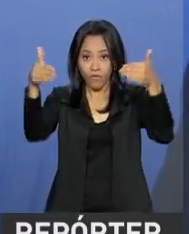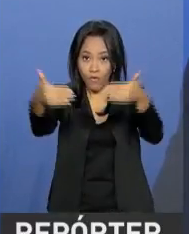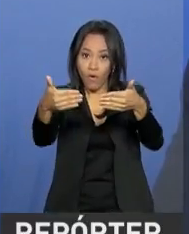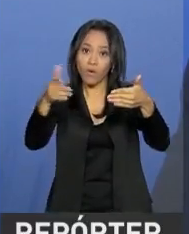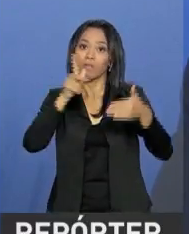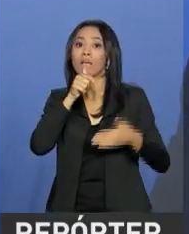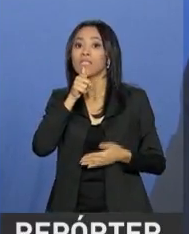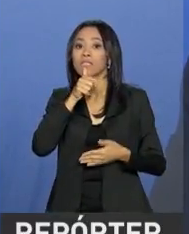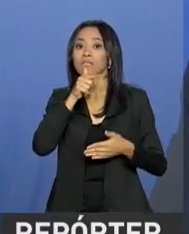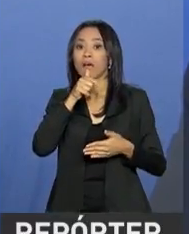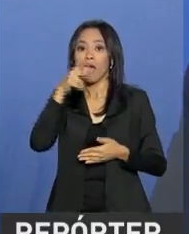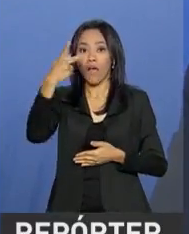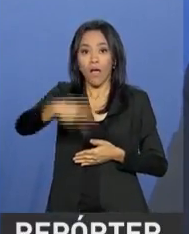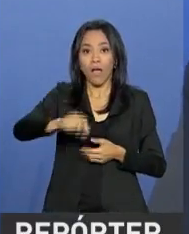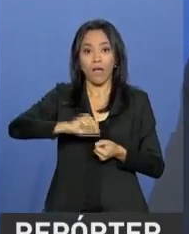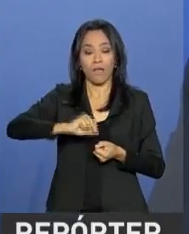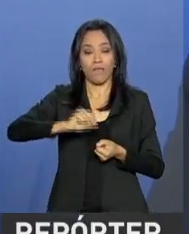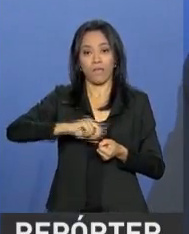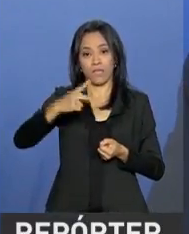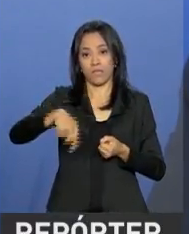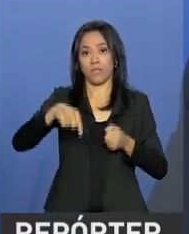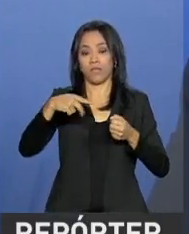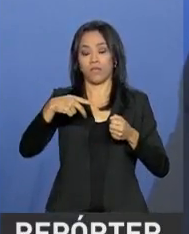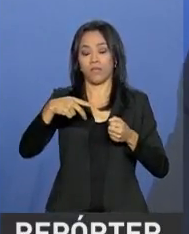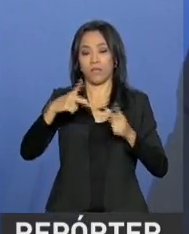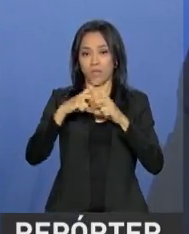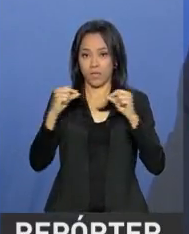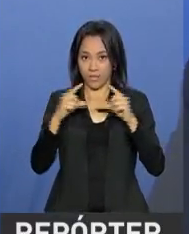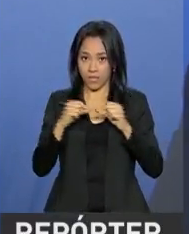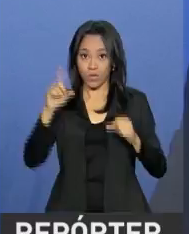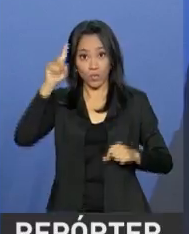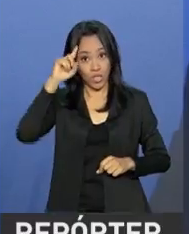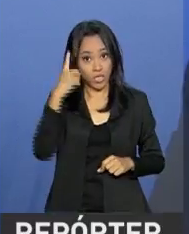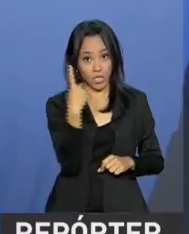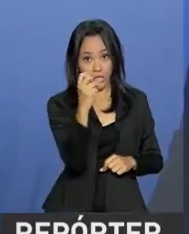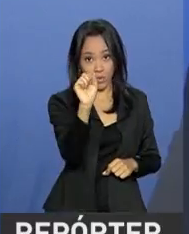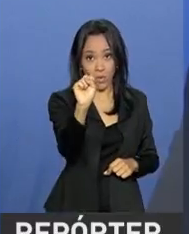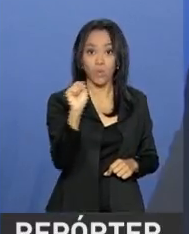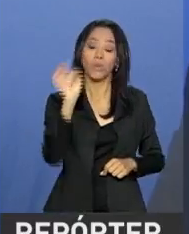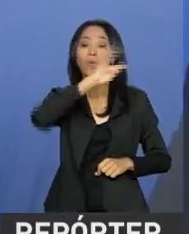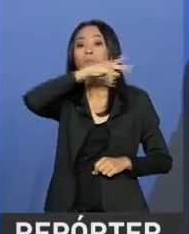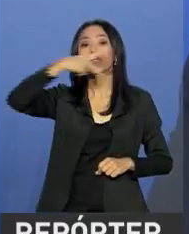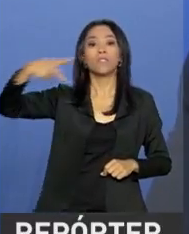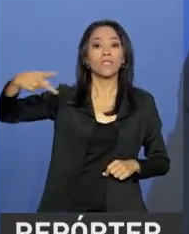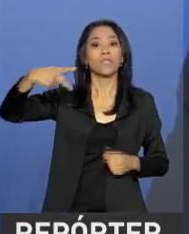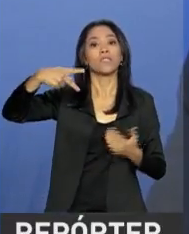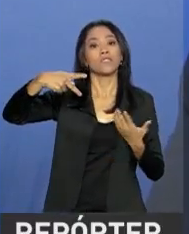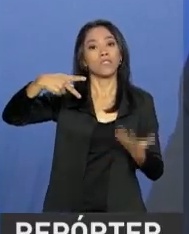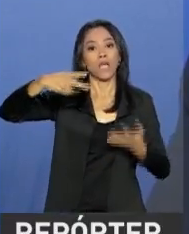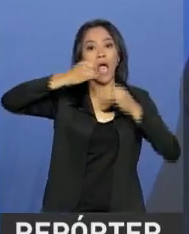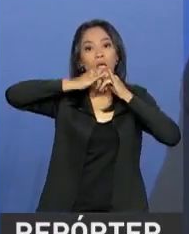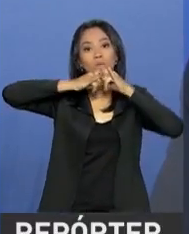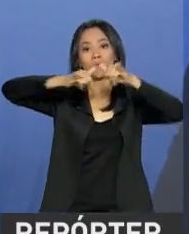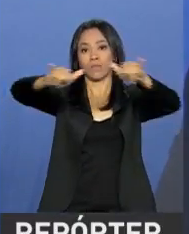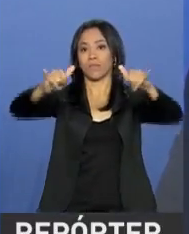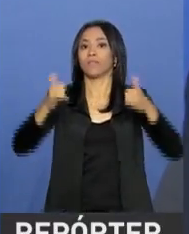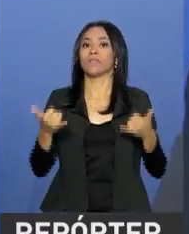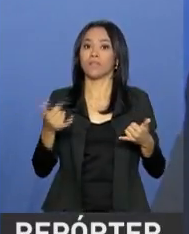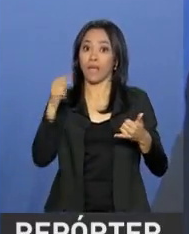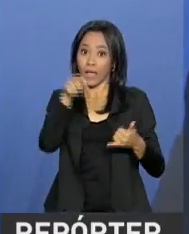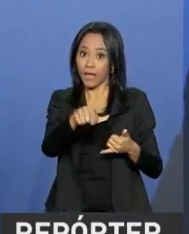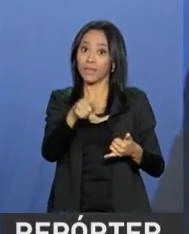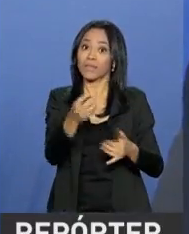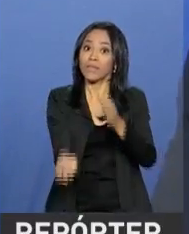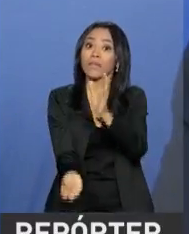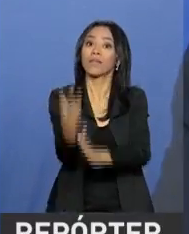que vai ser realizado aqui em brasília dia 18 o presidente anuncie esta criação das unidades de